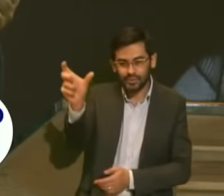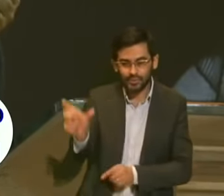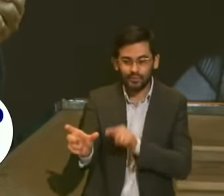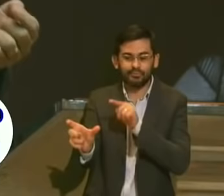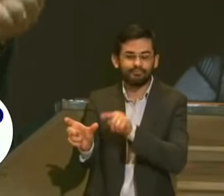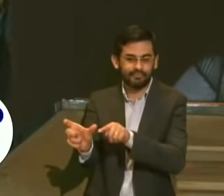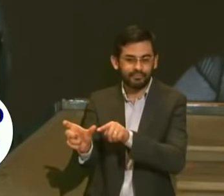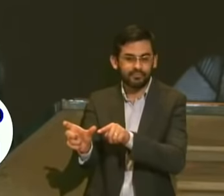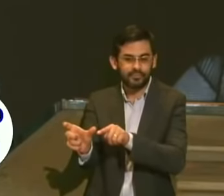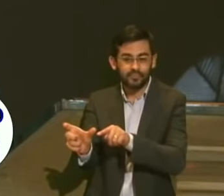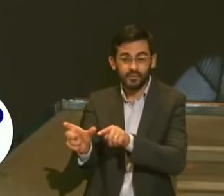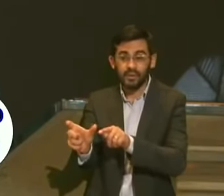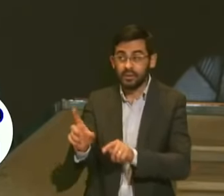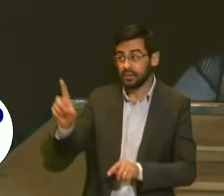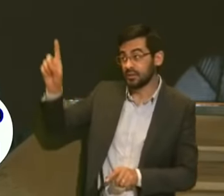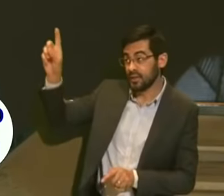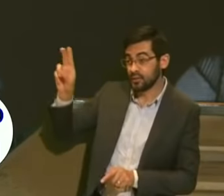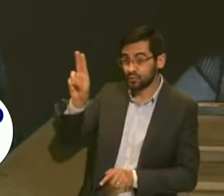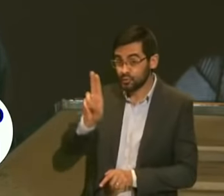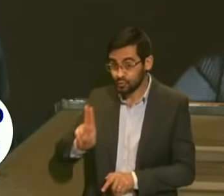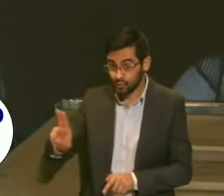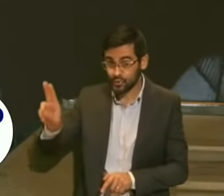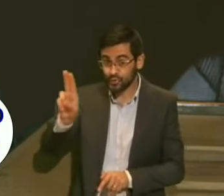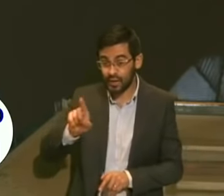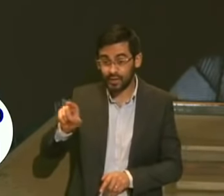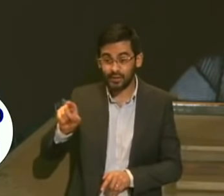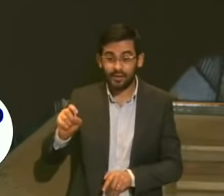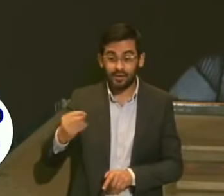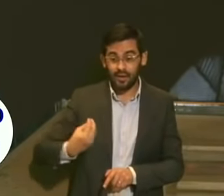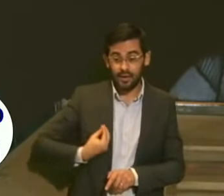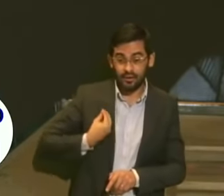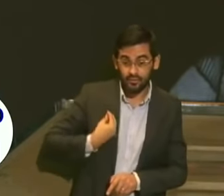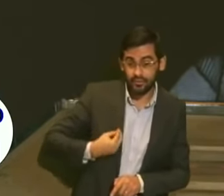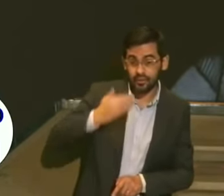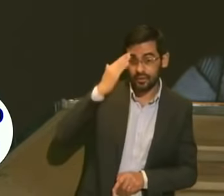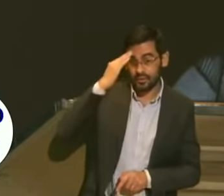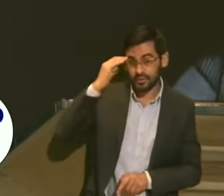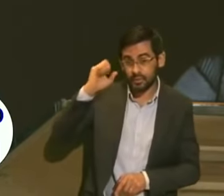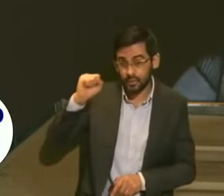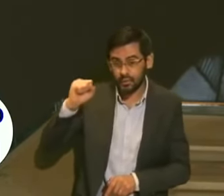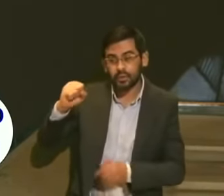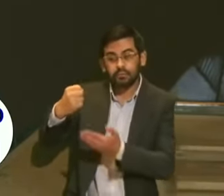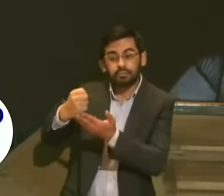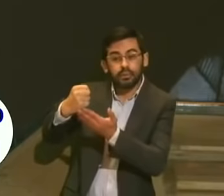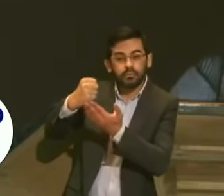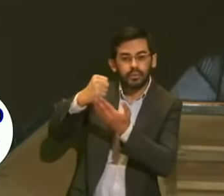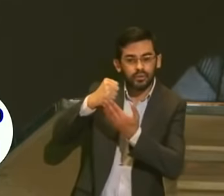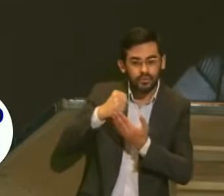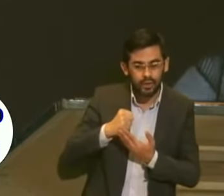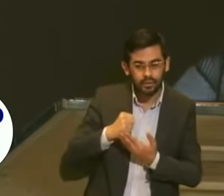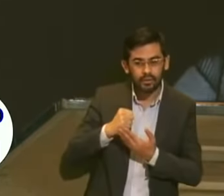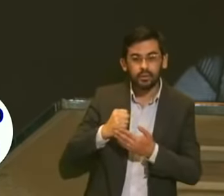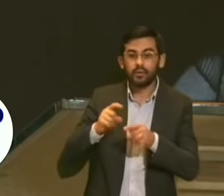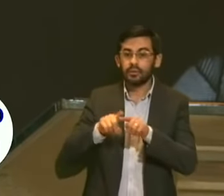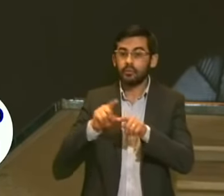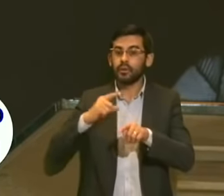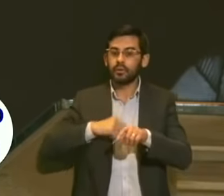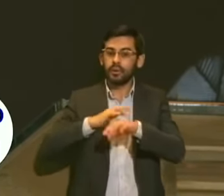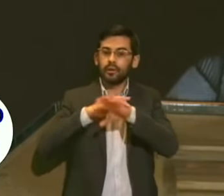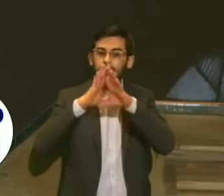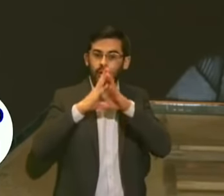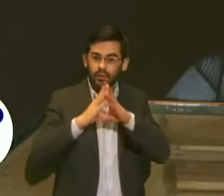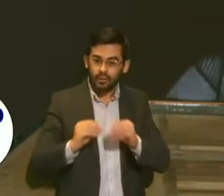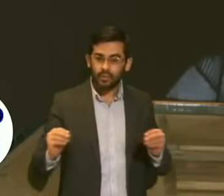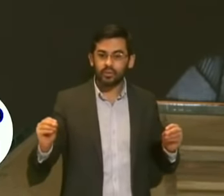essa pessoa ser instrumento de Deus com a sua sabedoria, para me ajudar e me curar daquela